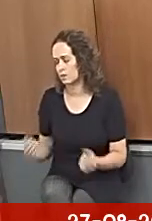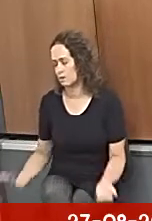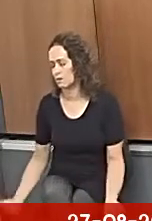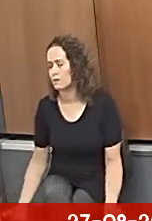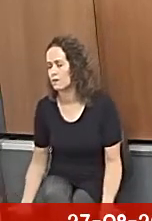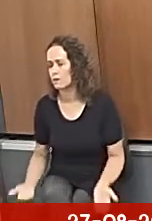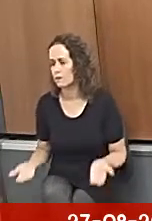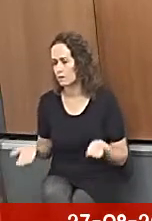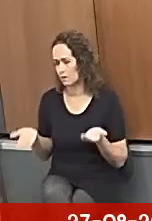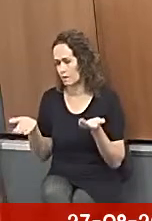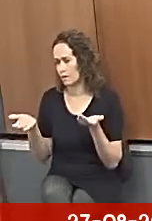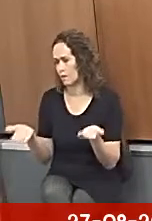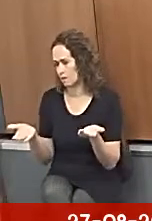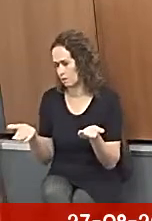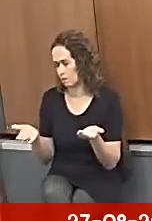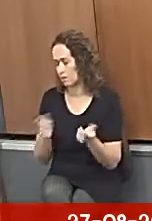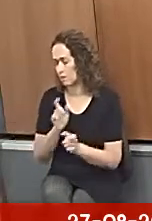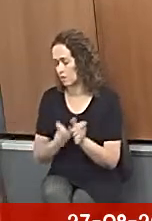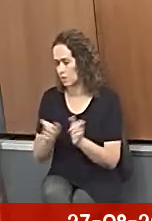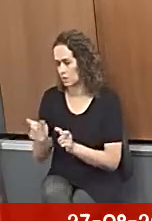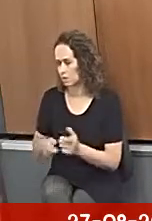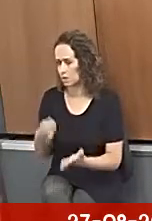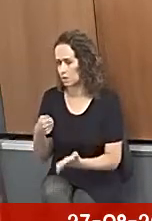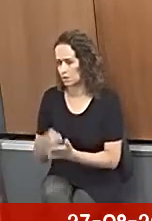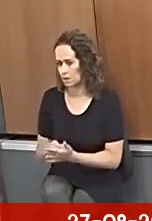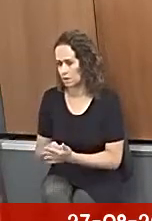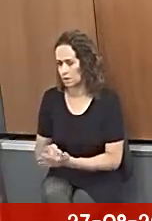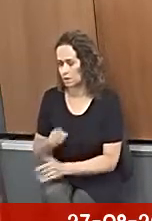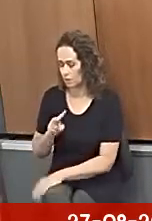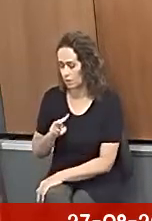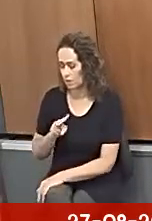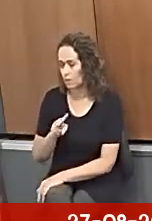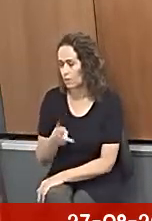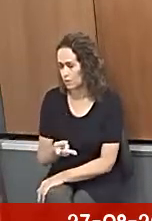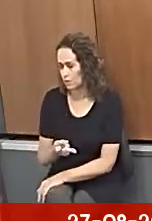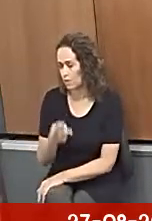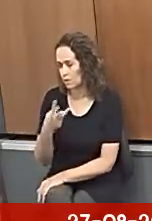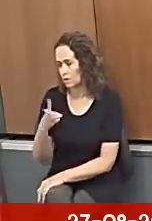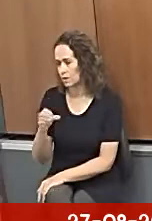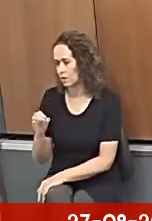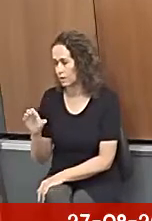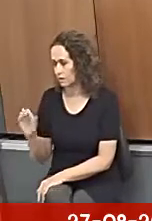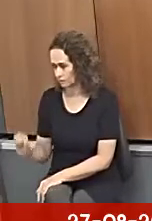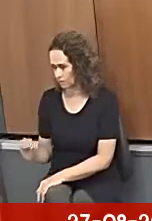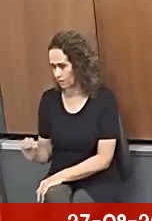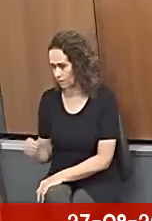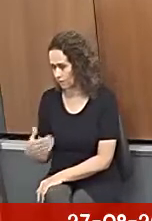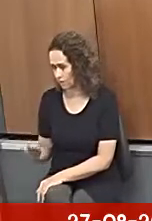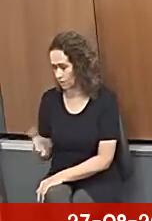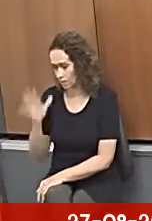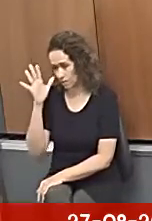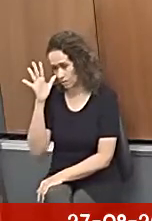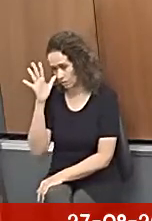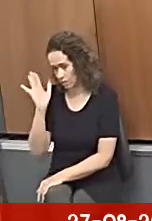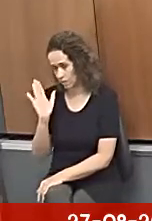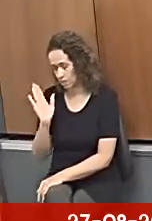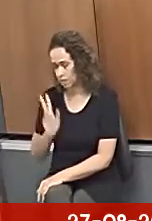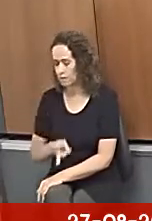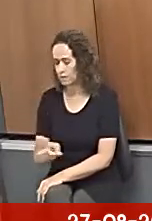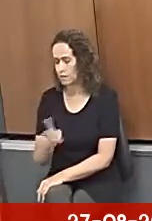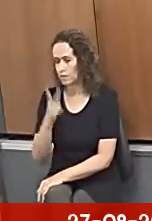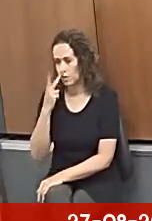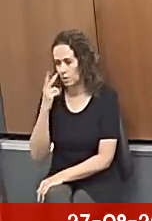entendeu então se a pessoa paga 2 mil e 300 anuais para assistir os jogos e toda vez que o pai leva a criança